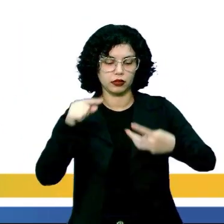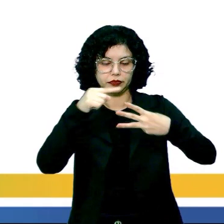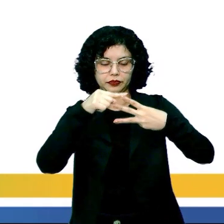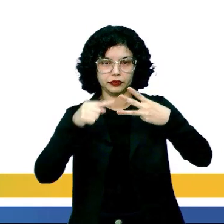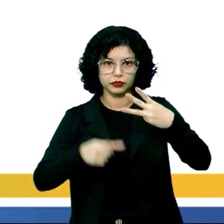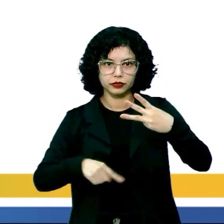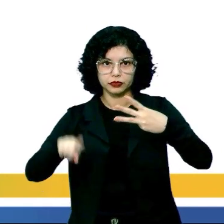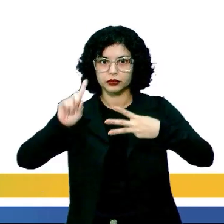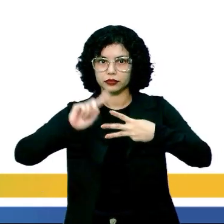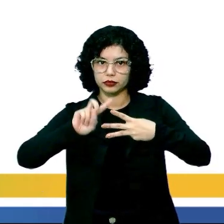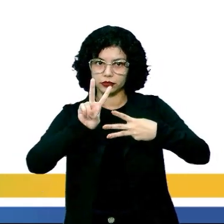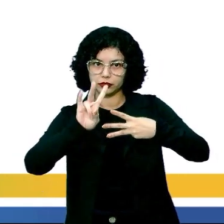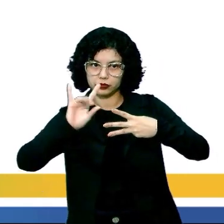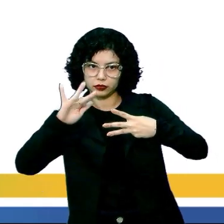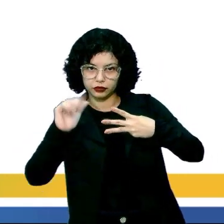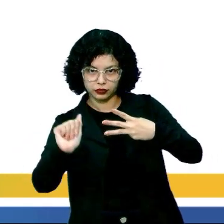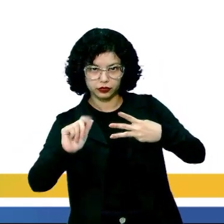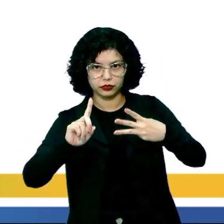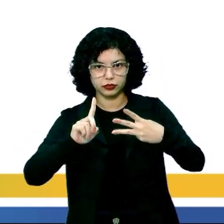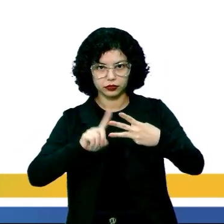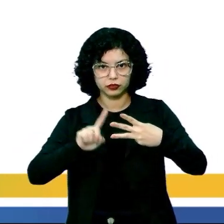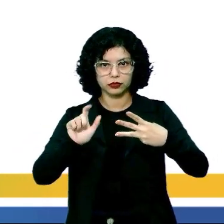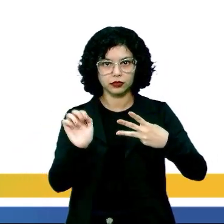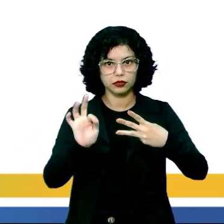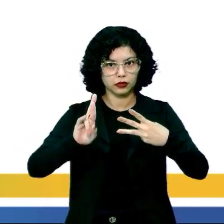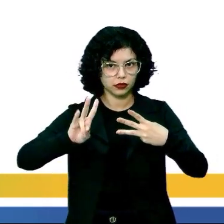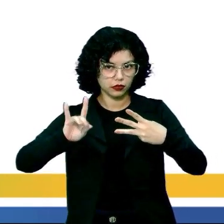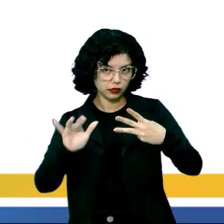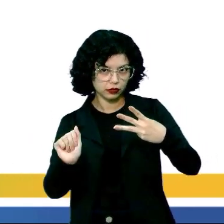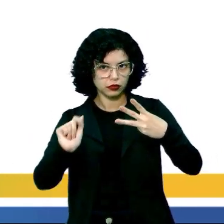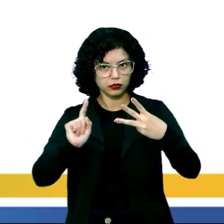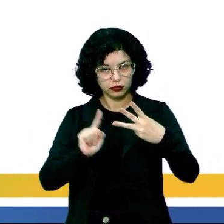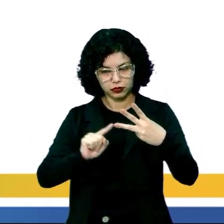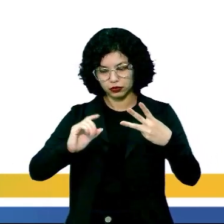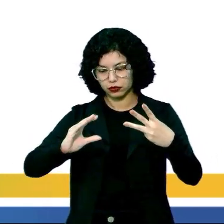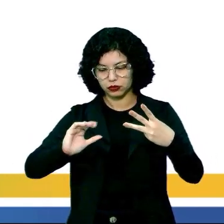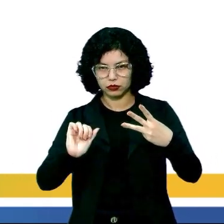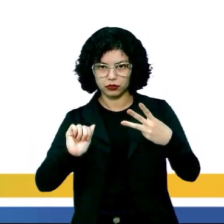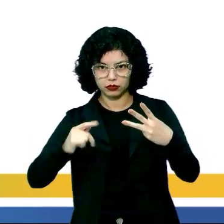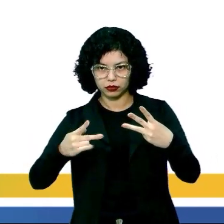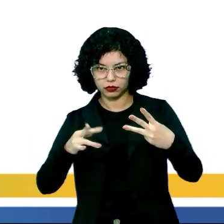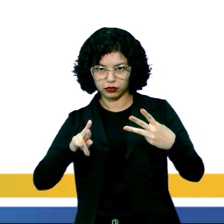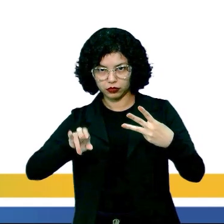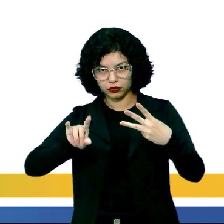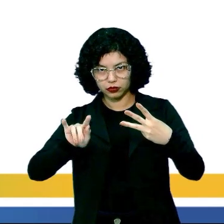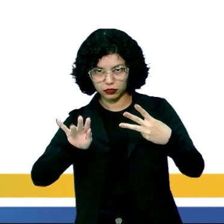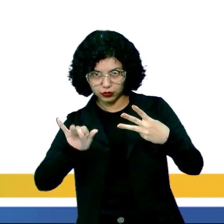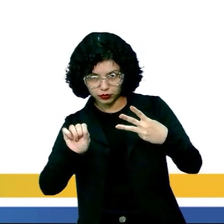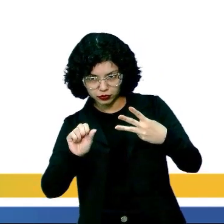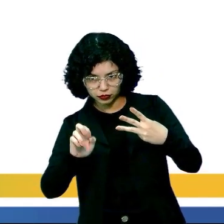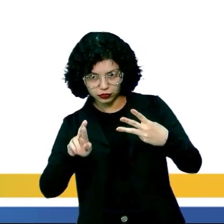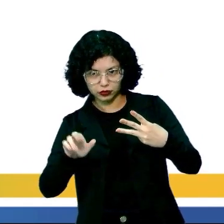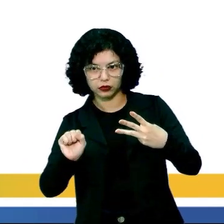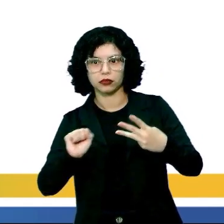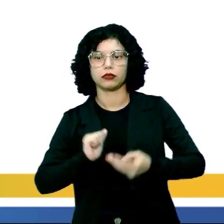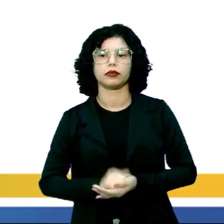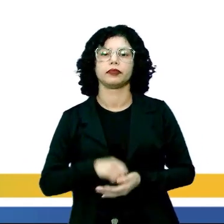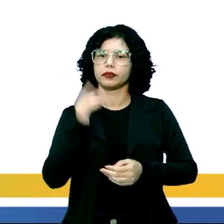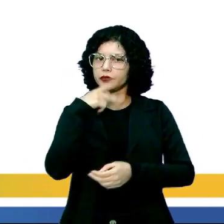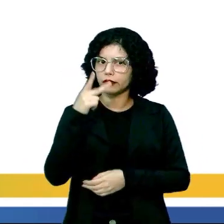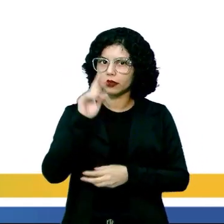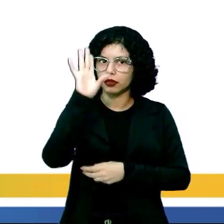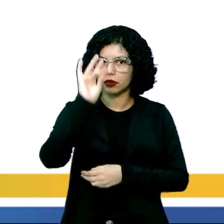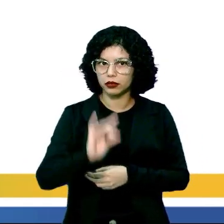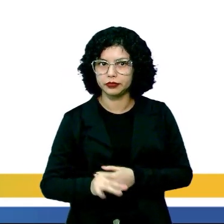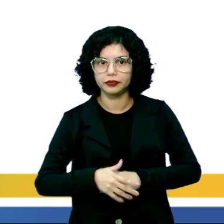3 tipos. Temos a veia, a artéria e os capilares. Vamos falar de cada um deles?